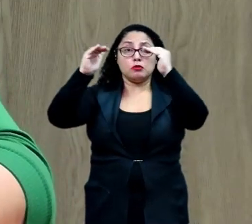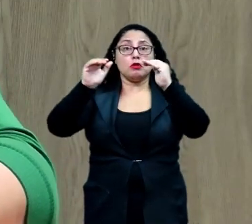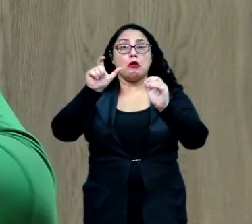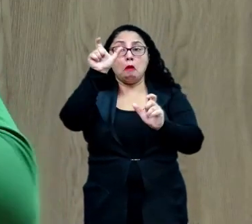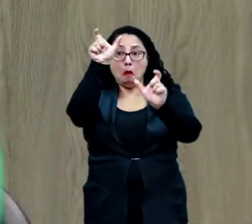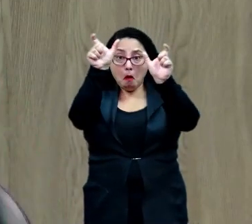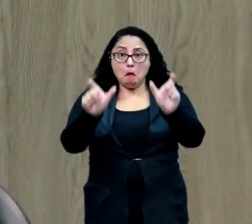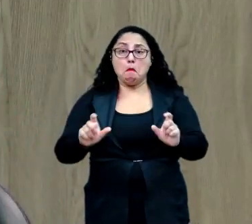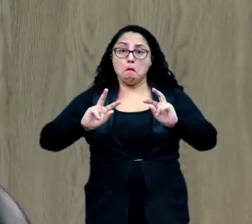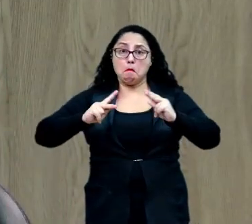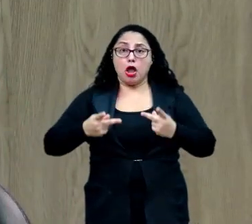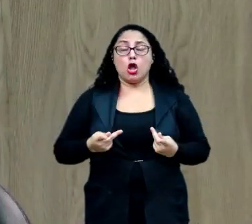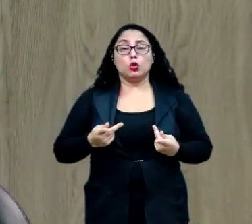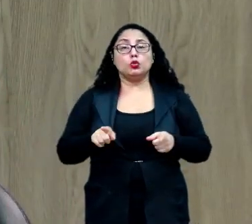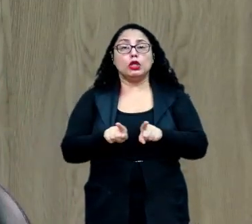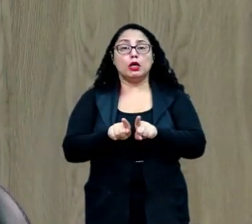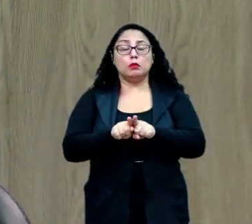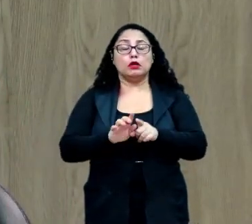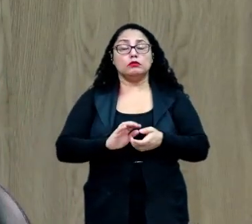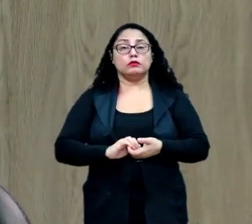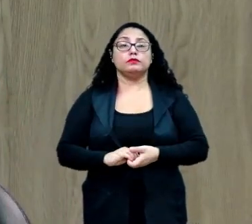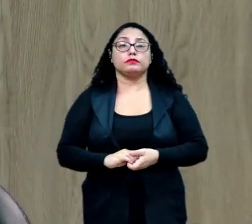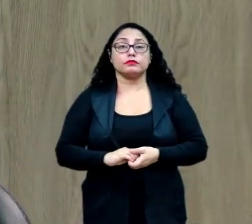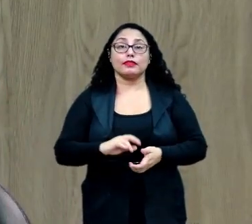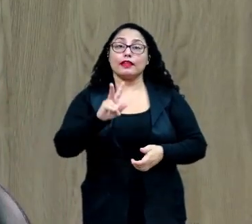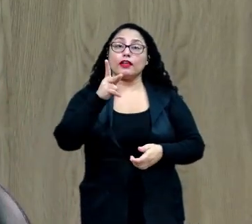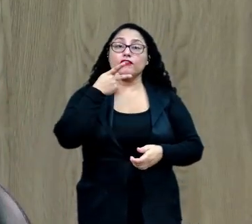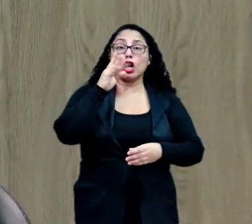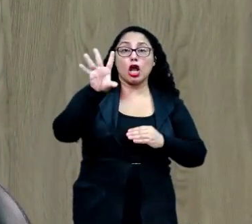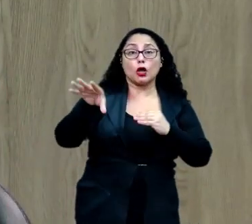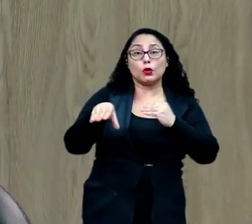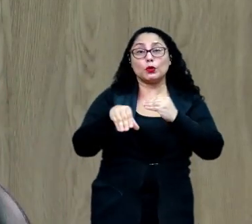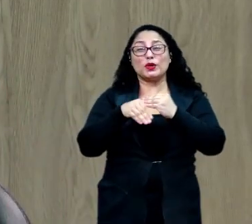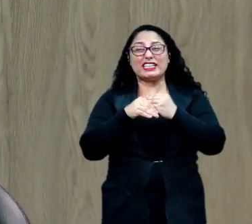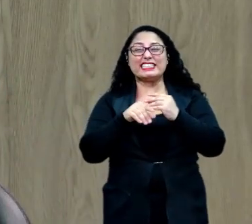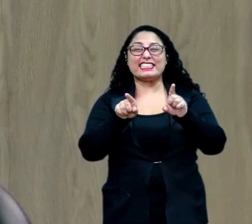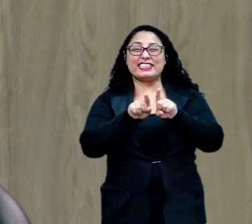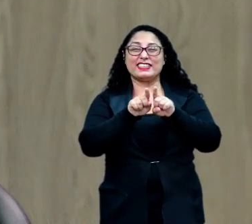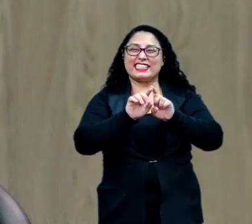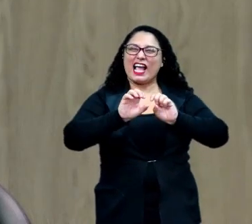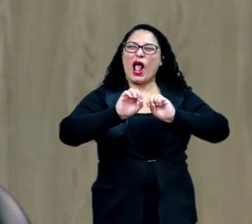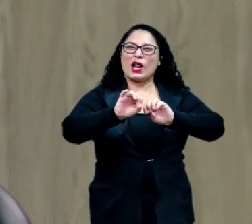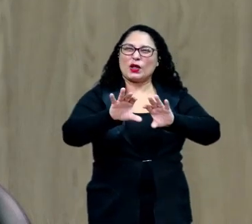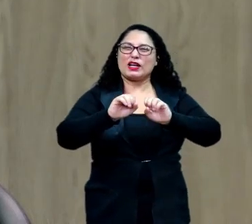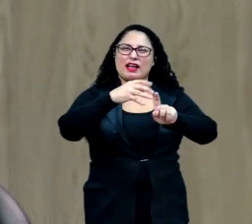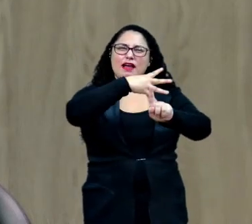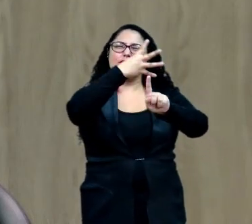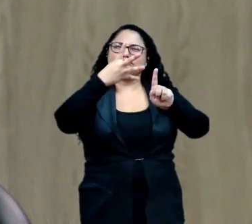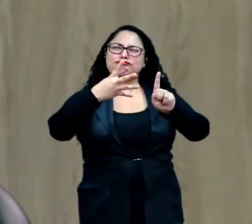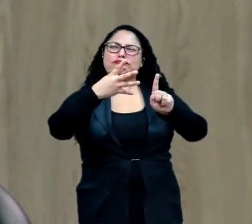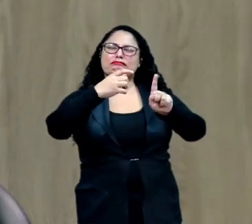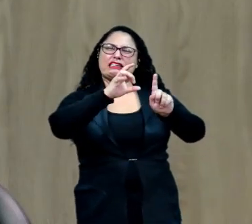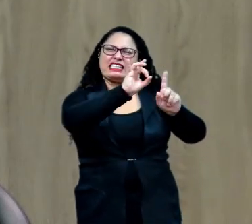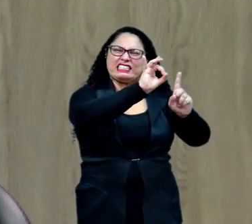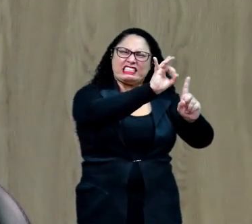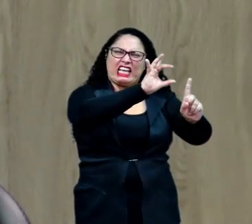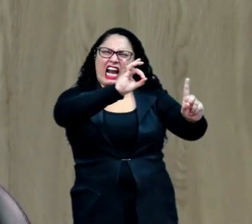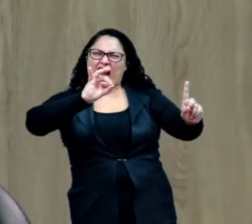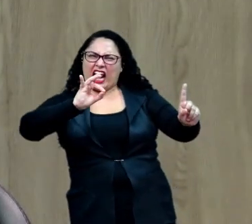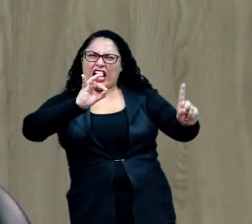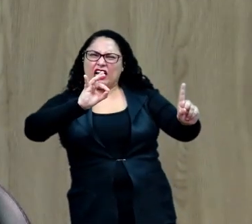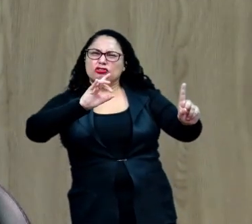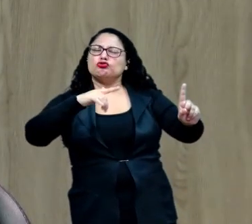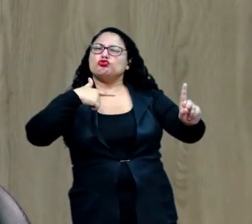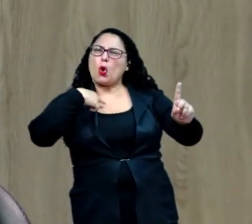humano. É, e falando aqui um pouquinho dessa educação LGBT-fóbica, né? Que a gente quer